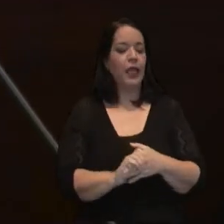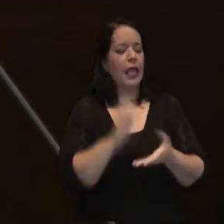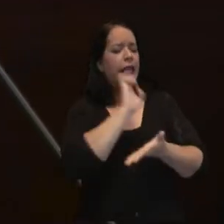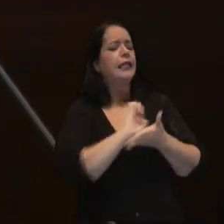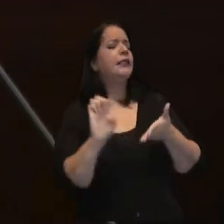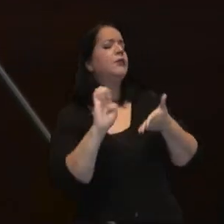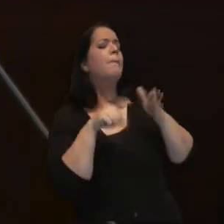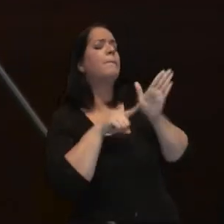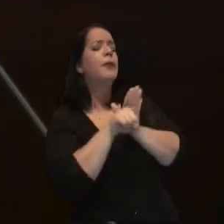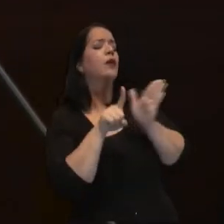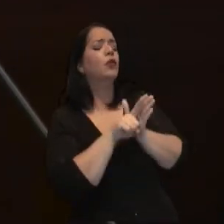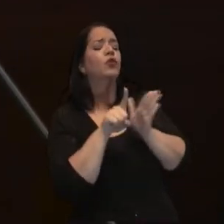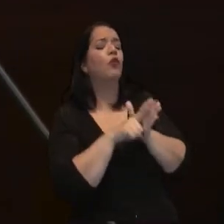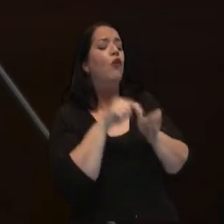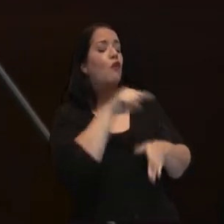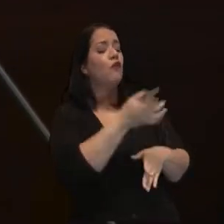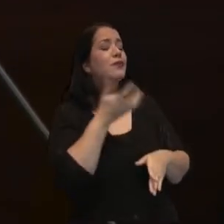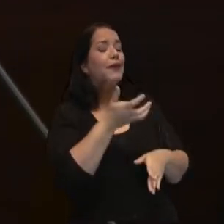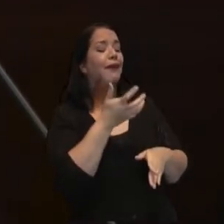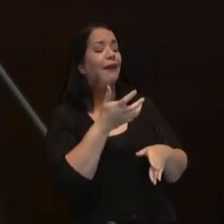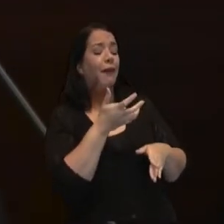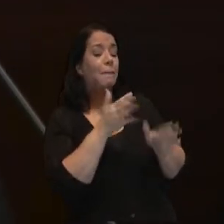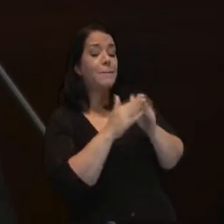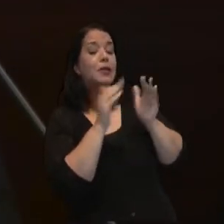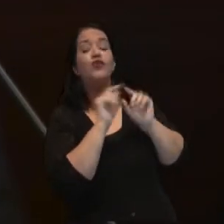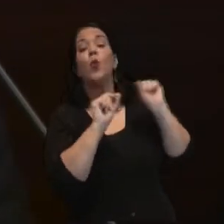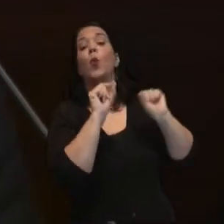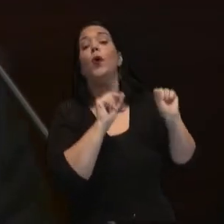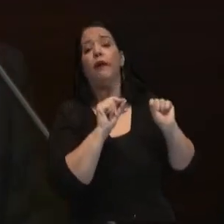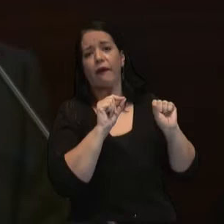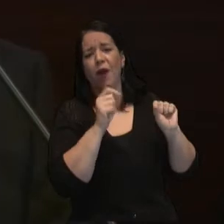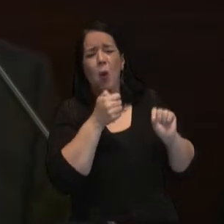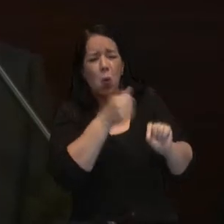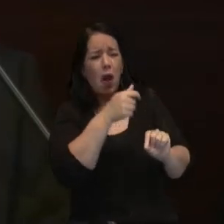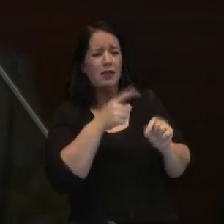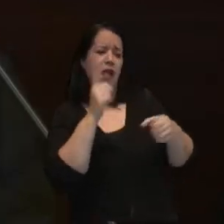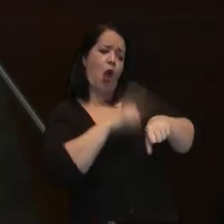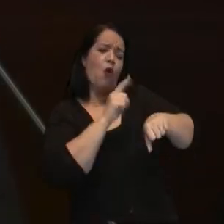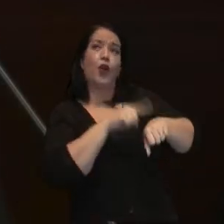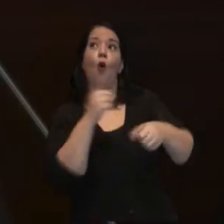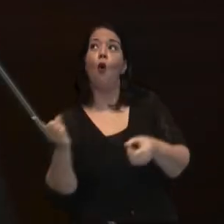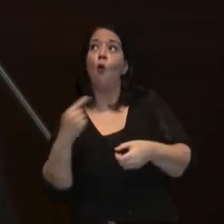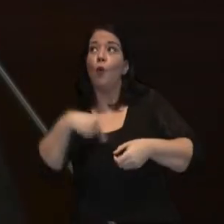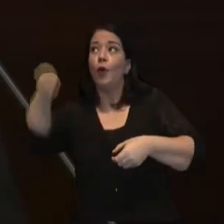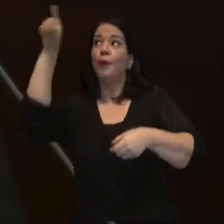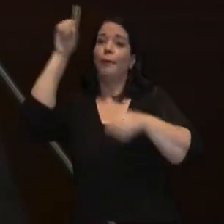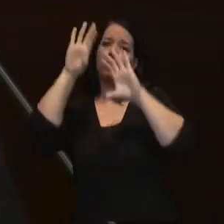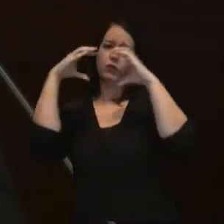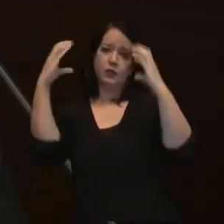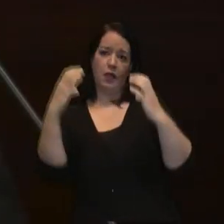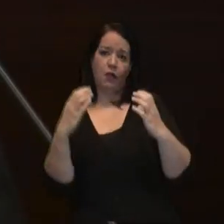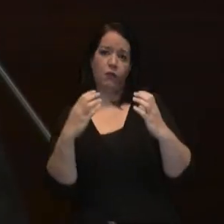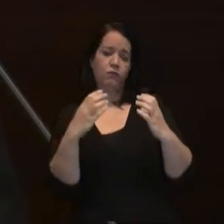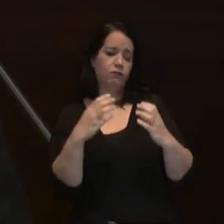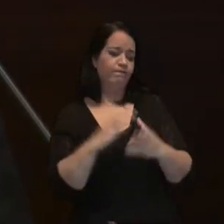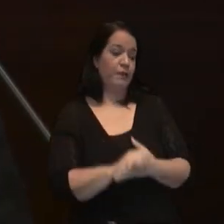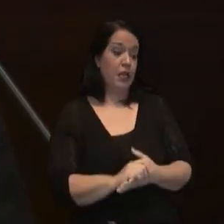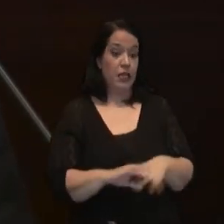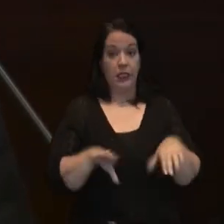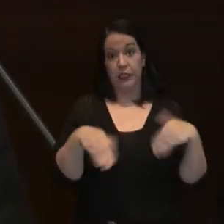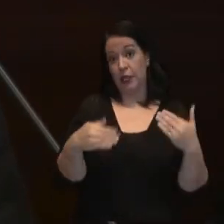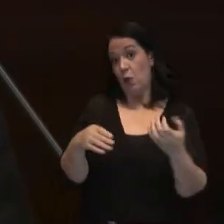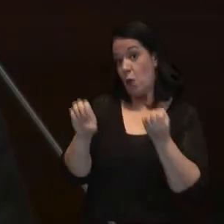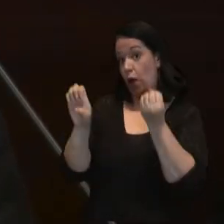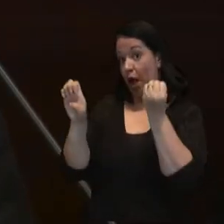Ele solicitou porção dobrada do Espírito de Deus que estava sobre Elias.